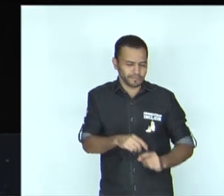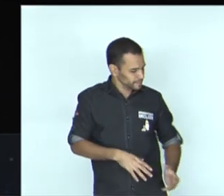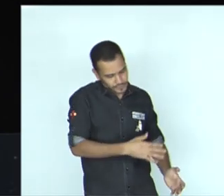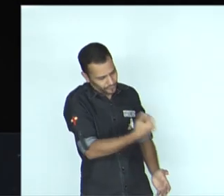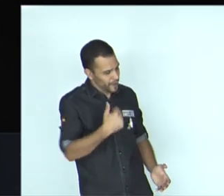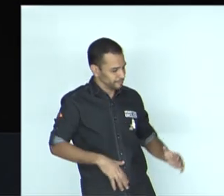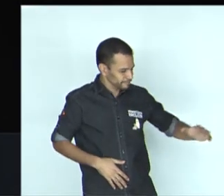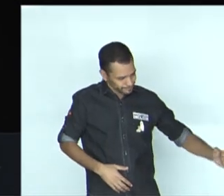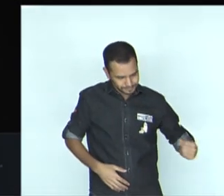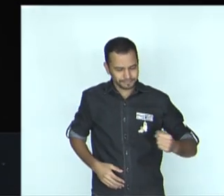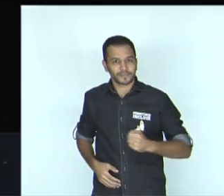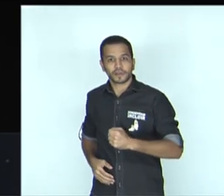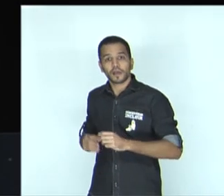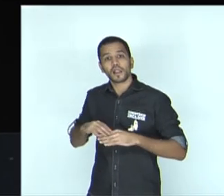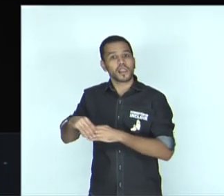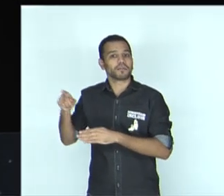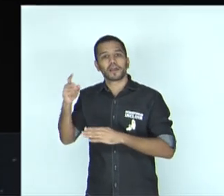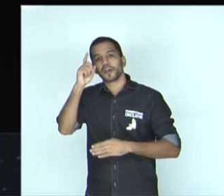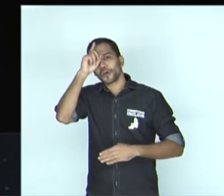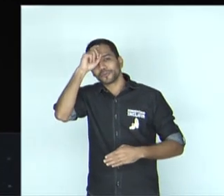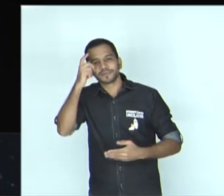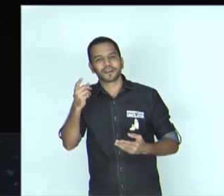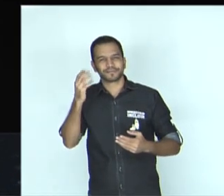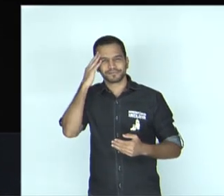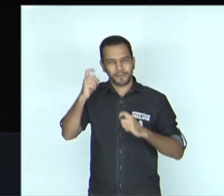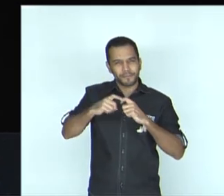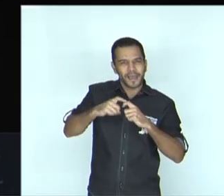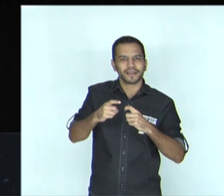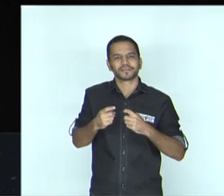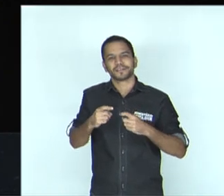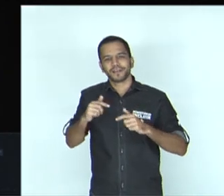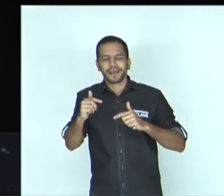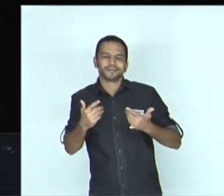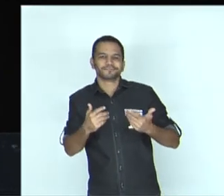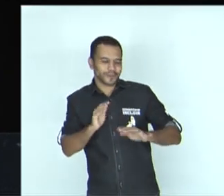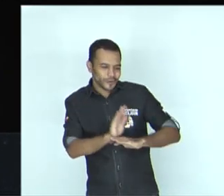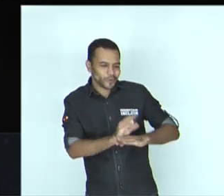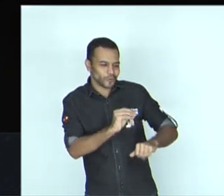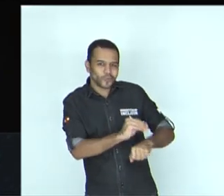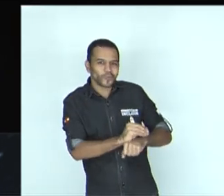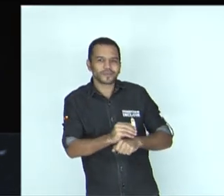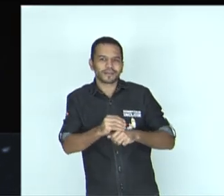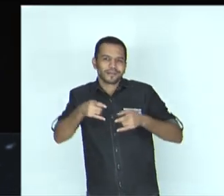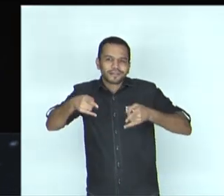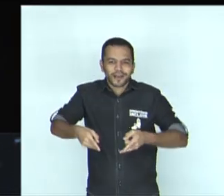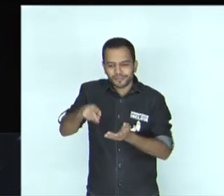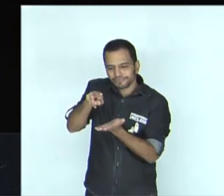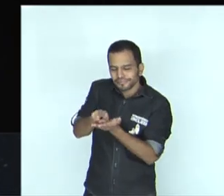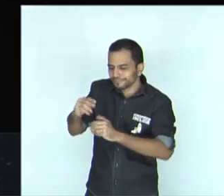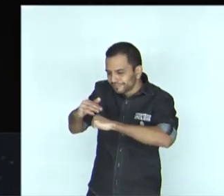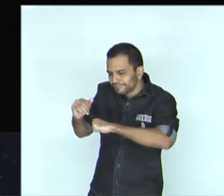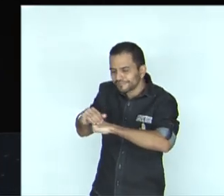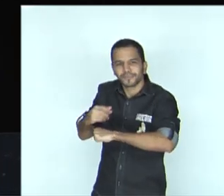um banhozinho para esfriar daquela febre, bota na cama e dá um remédio. Quando a gente pede as coisas ao nosso